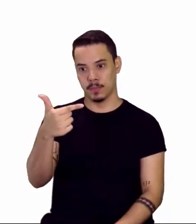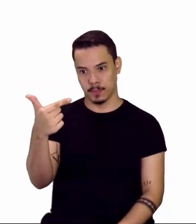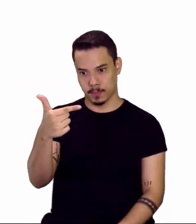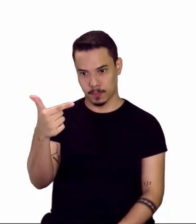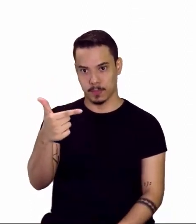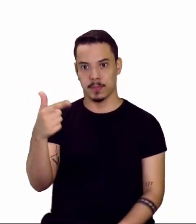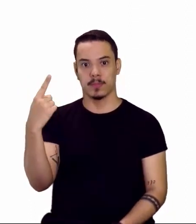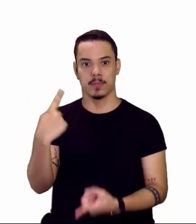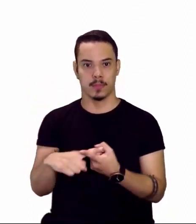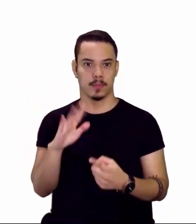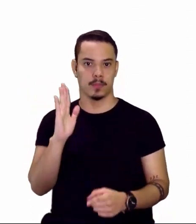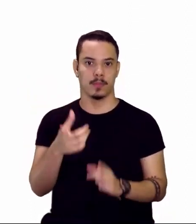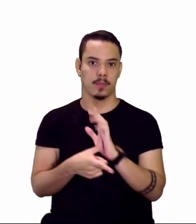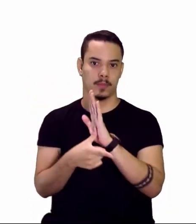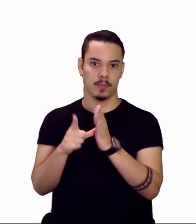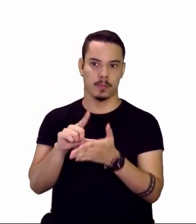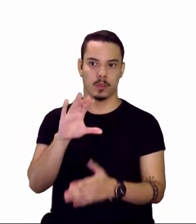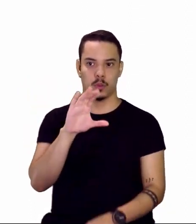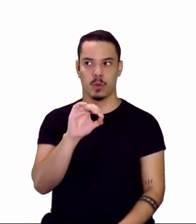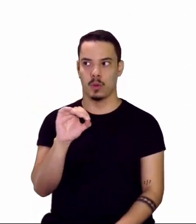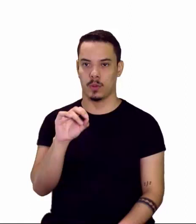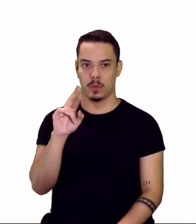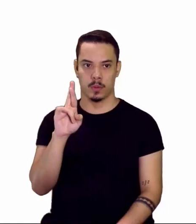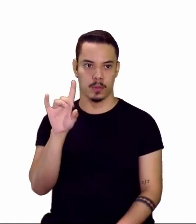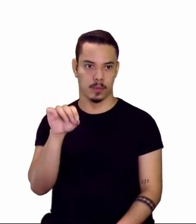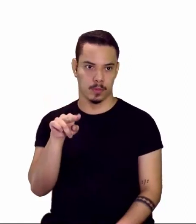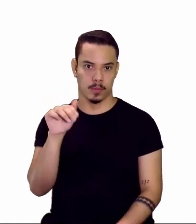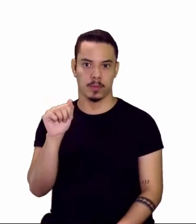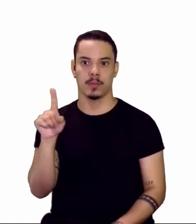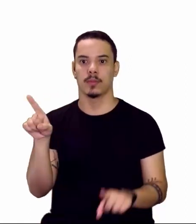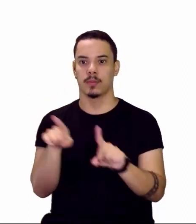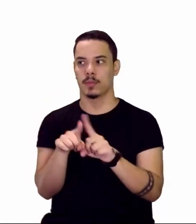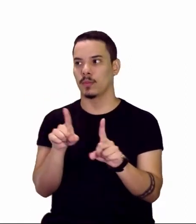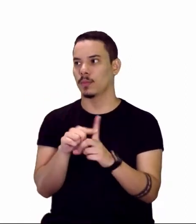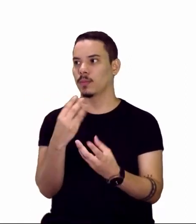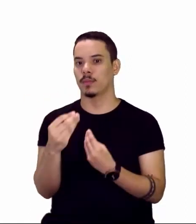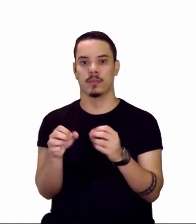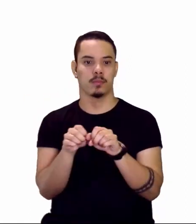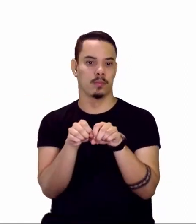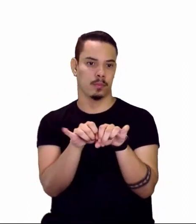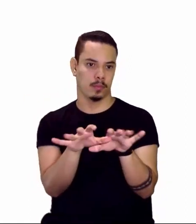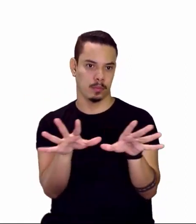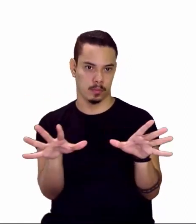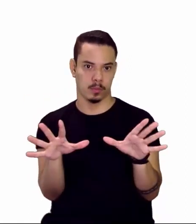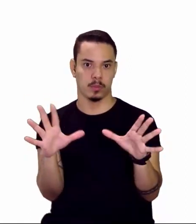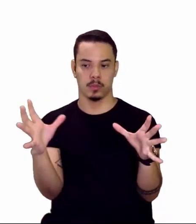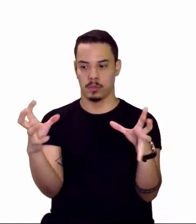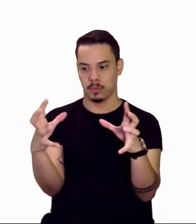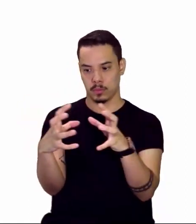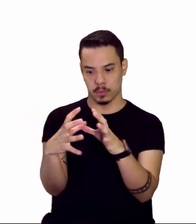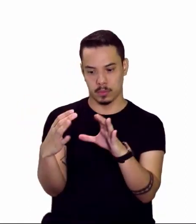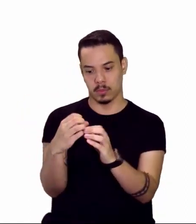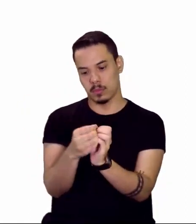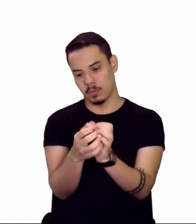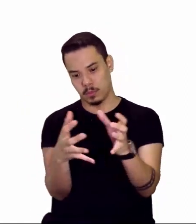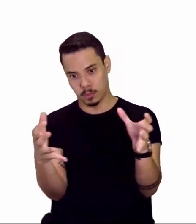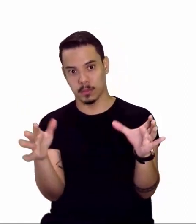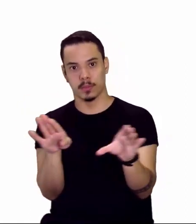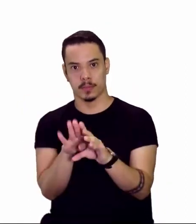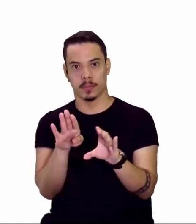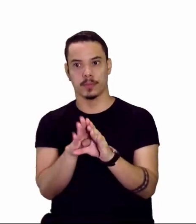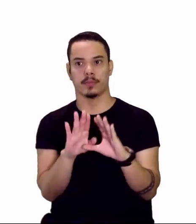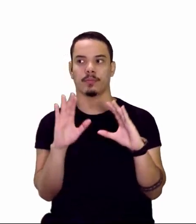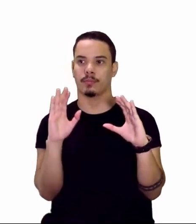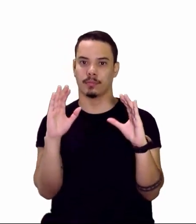ligação coordenada, nós vimos a expansão de octeto e a contração de octeto também.